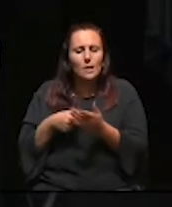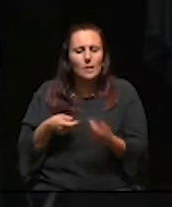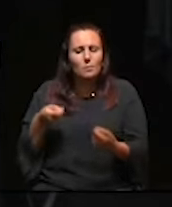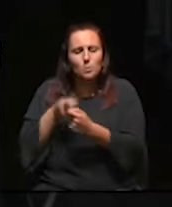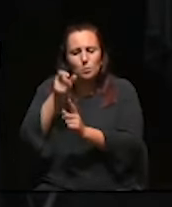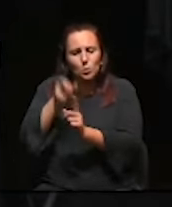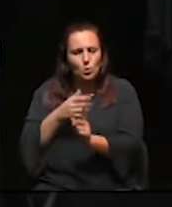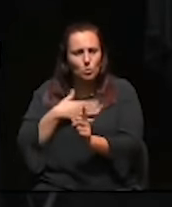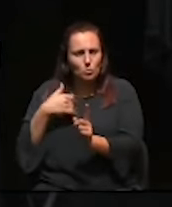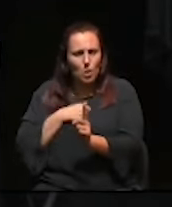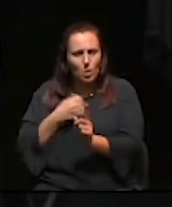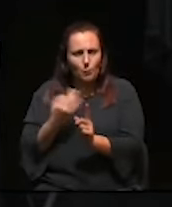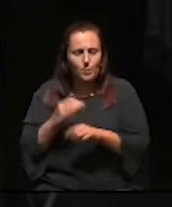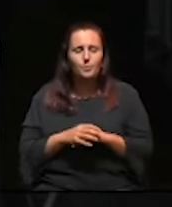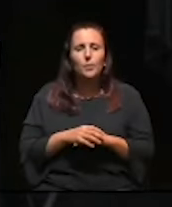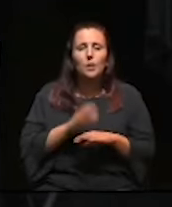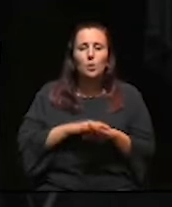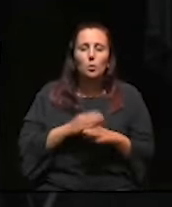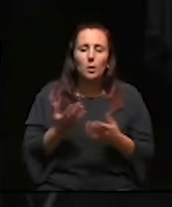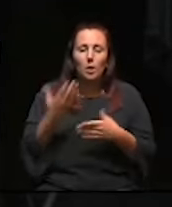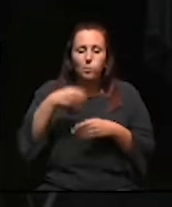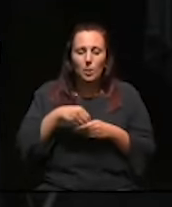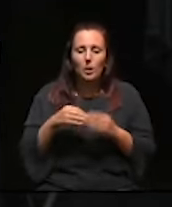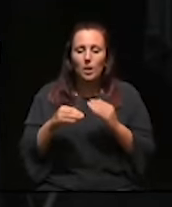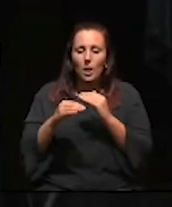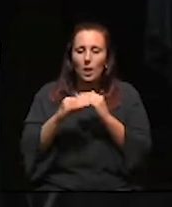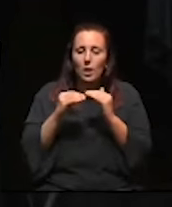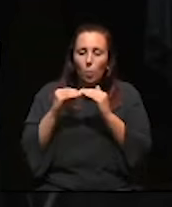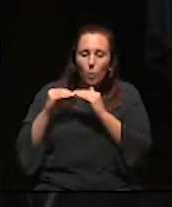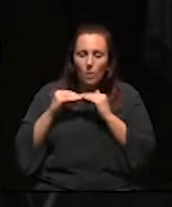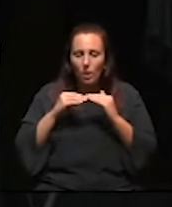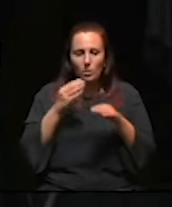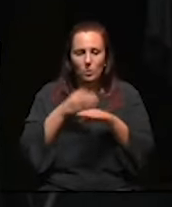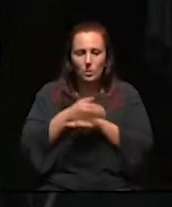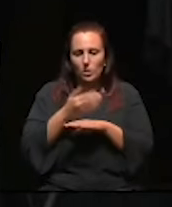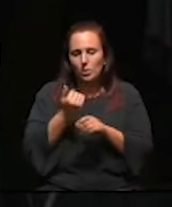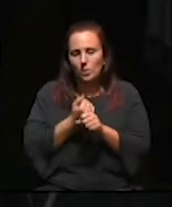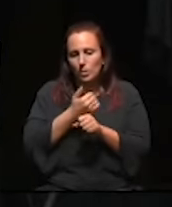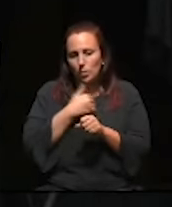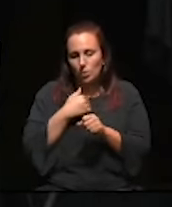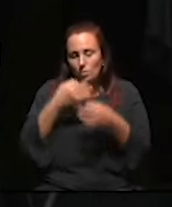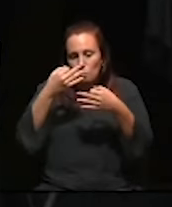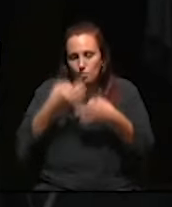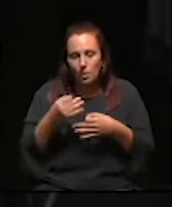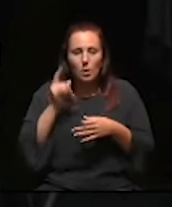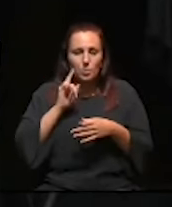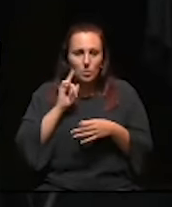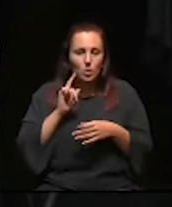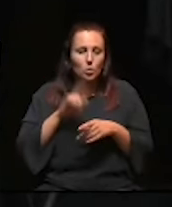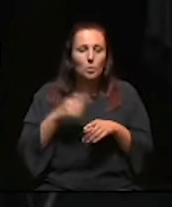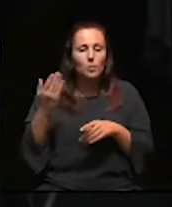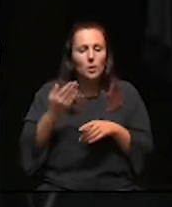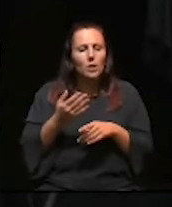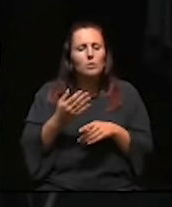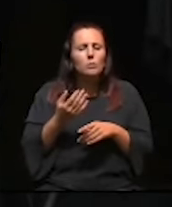trans. Assegurar a inclusão e a equidade no acesso a serviços de saúde é fundamental para assegurar o direito inquestionável a uma